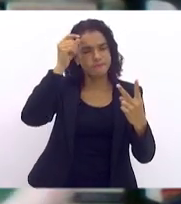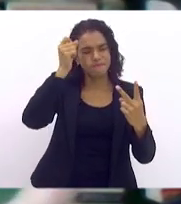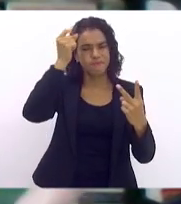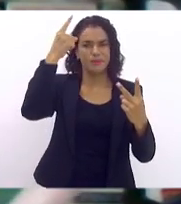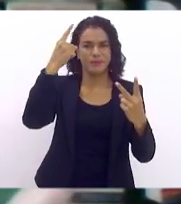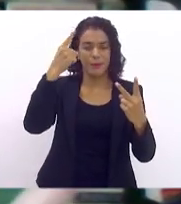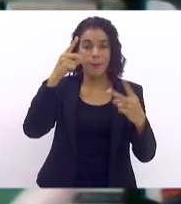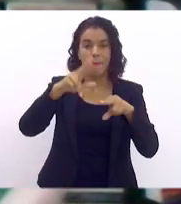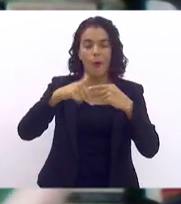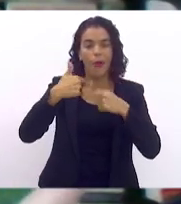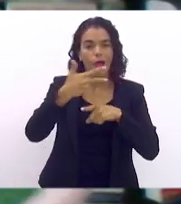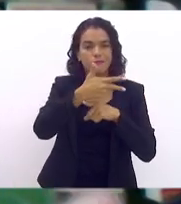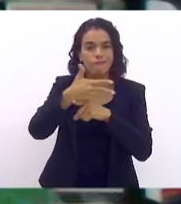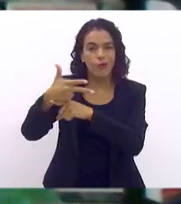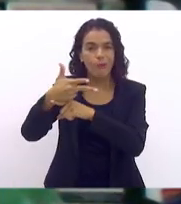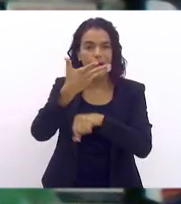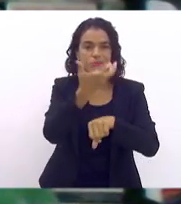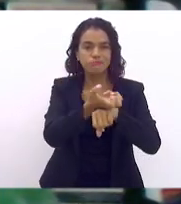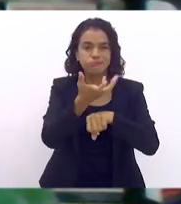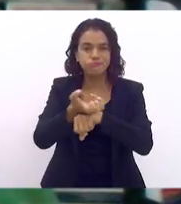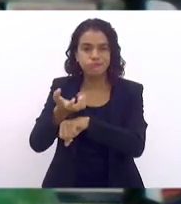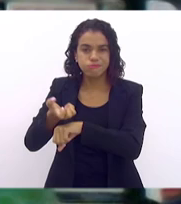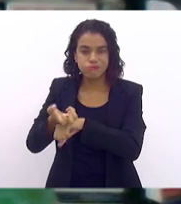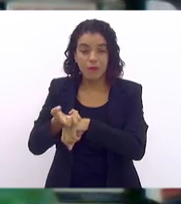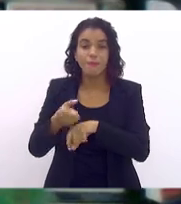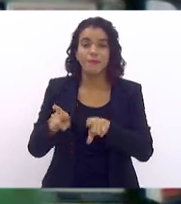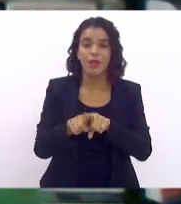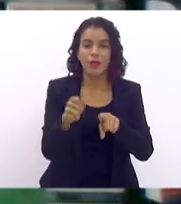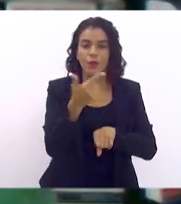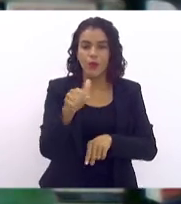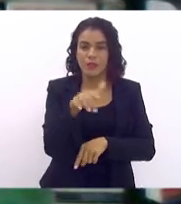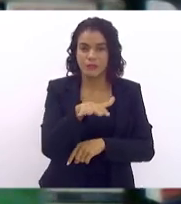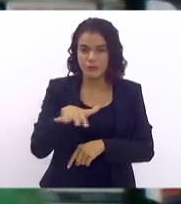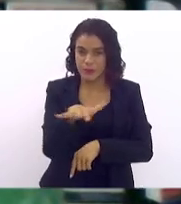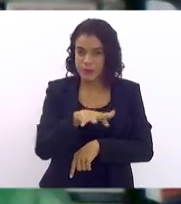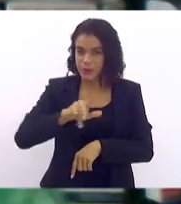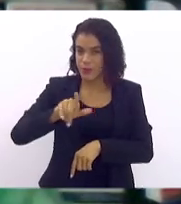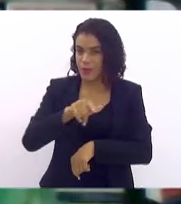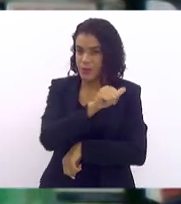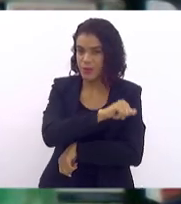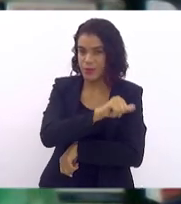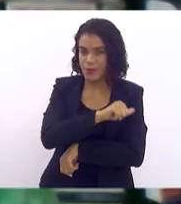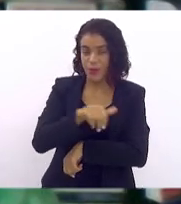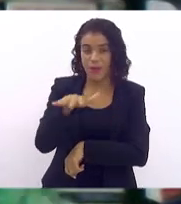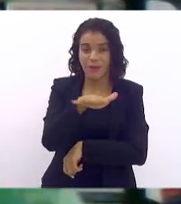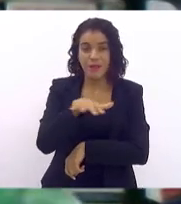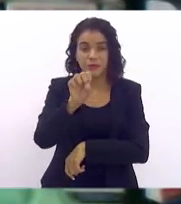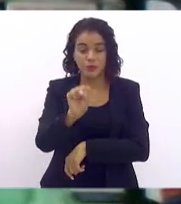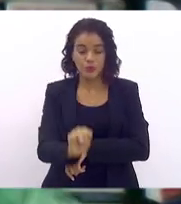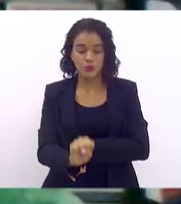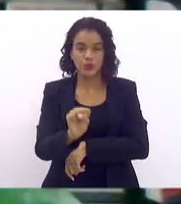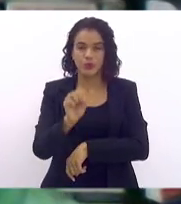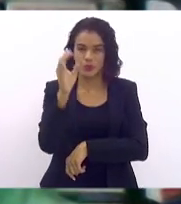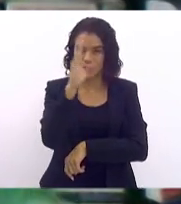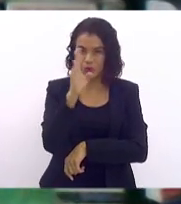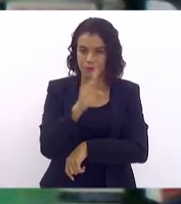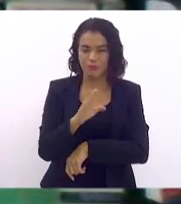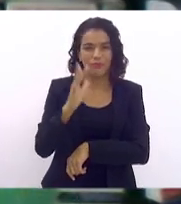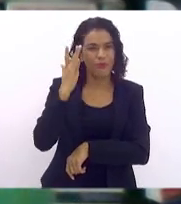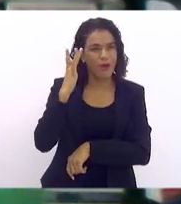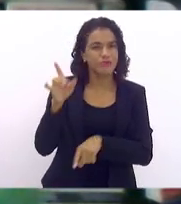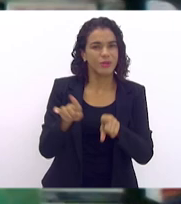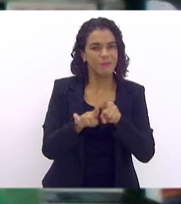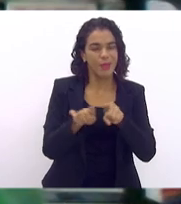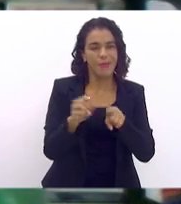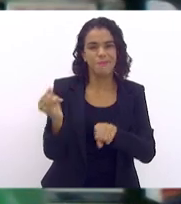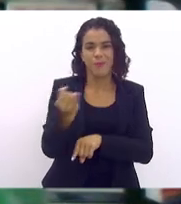através dessas filmagens, tá? Tem um outro caso que ele não foi do Rio, ele é da região sul do Brasil, mas eu acho importante pra